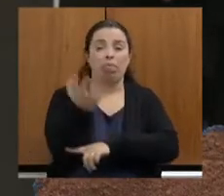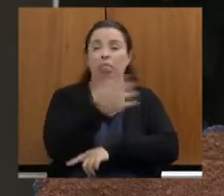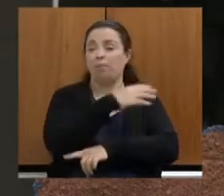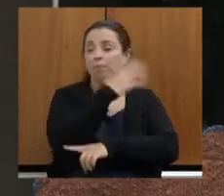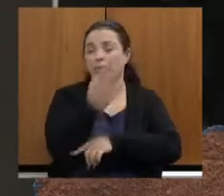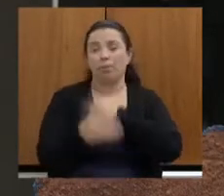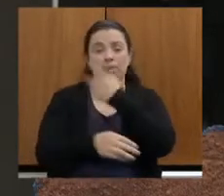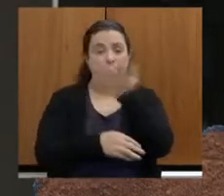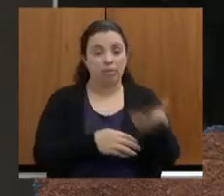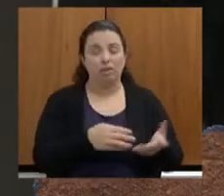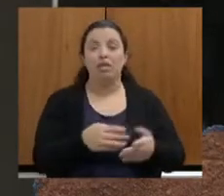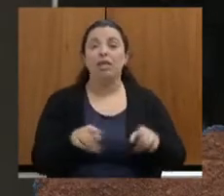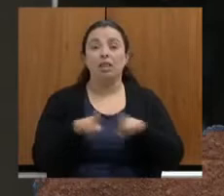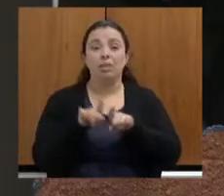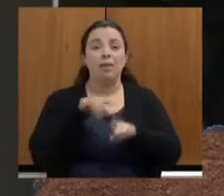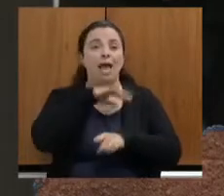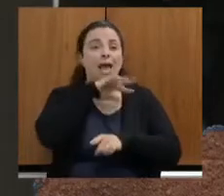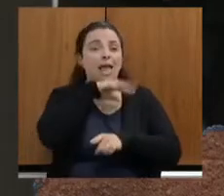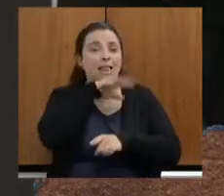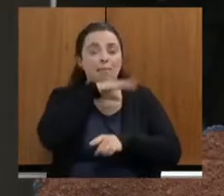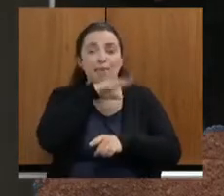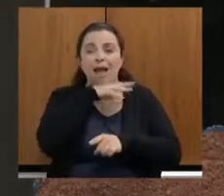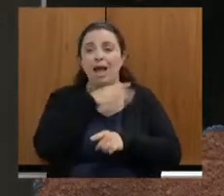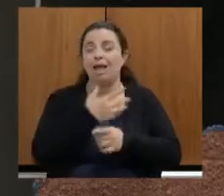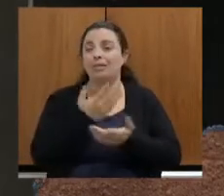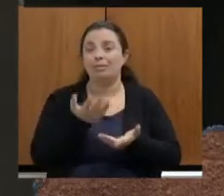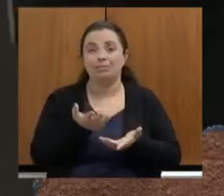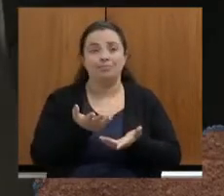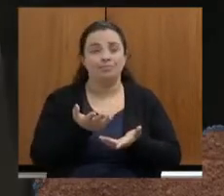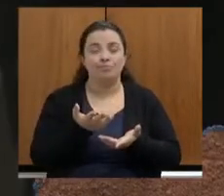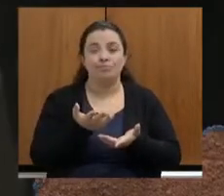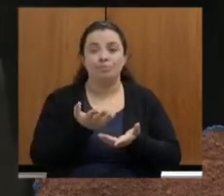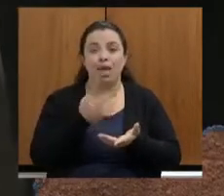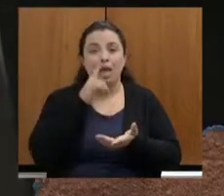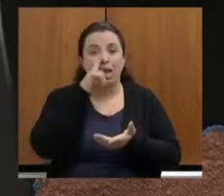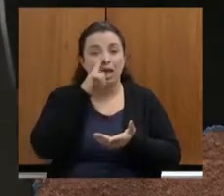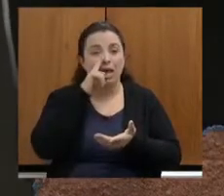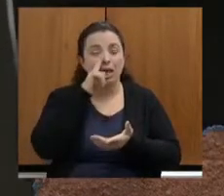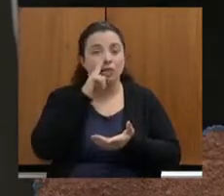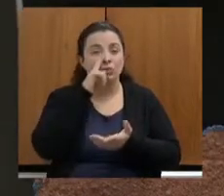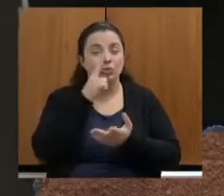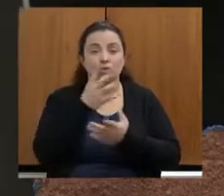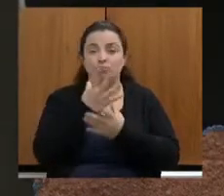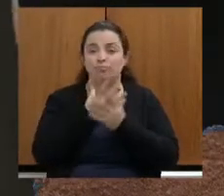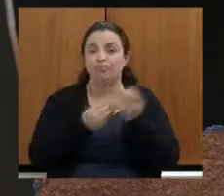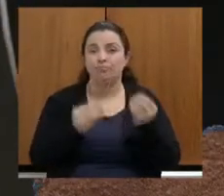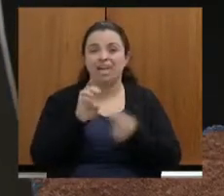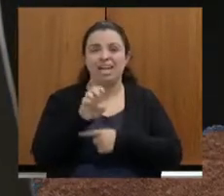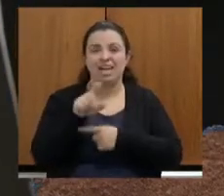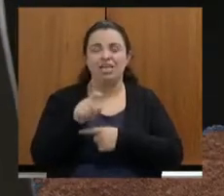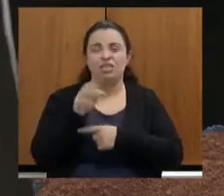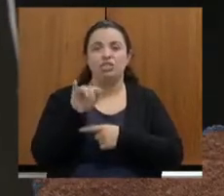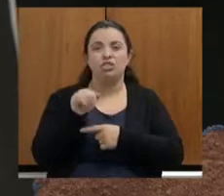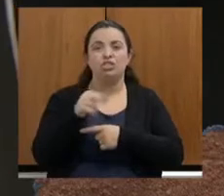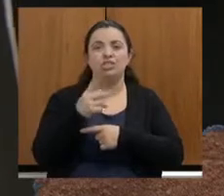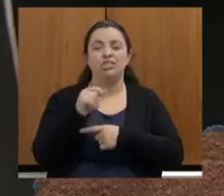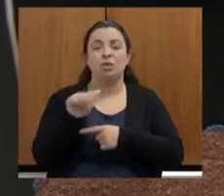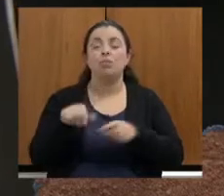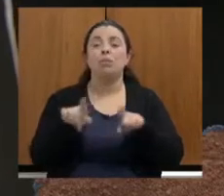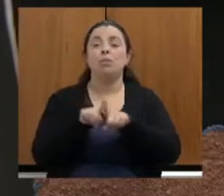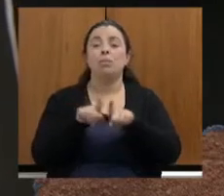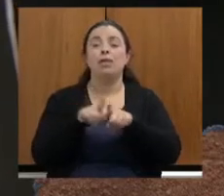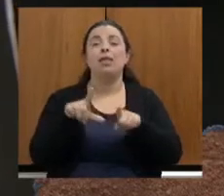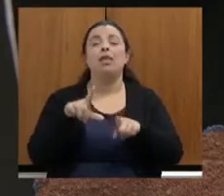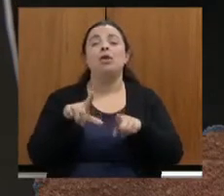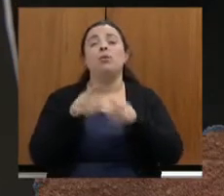extinção temos também o impacto do hídrico que influenciará diretamente na vida das pessoas